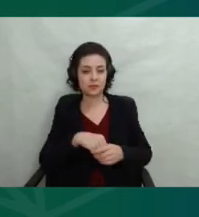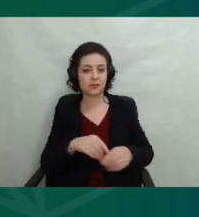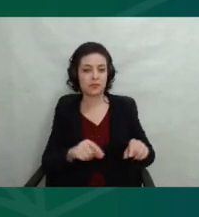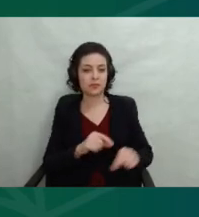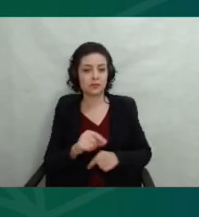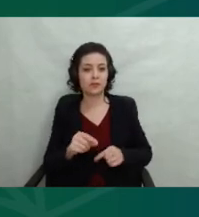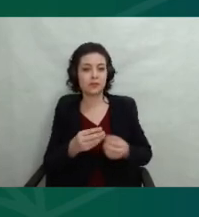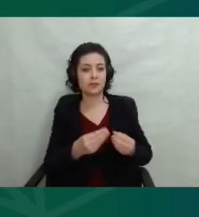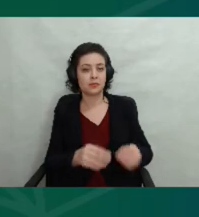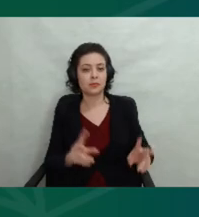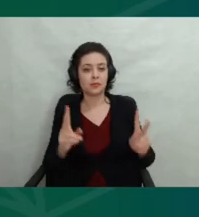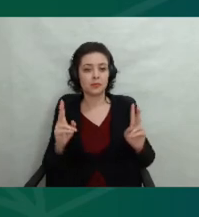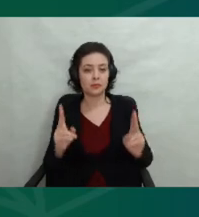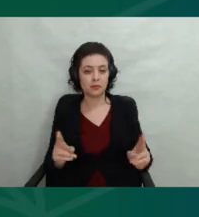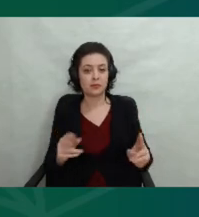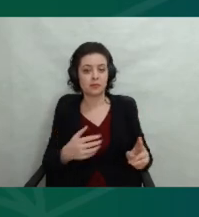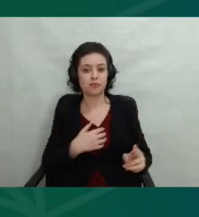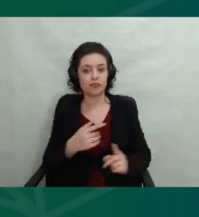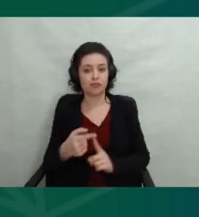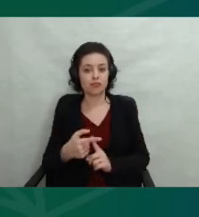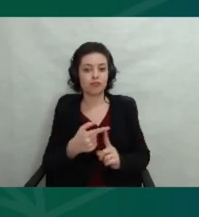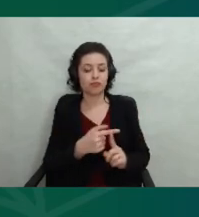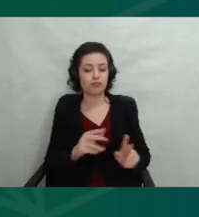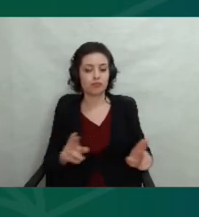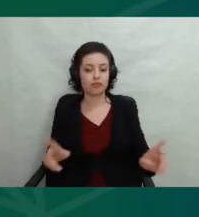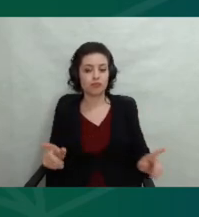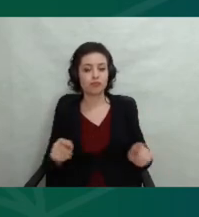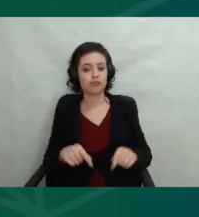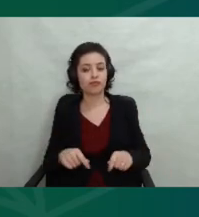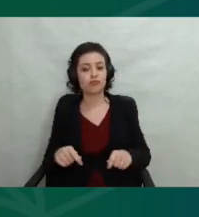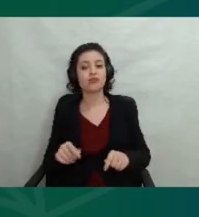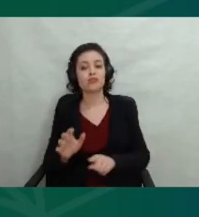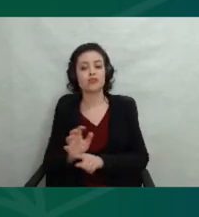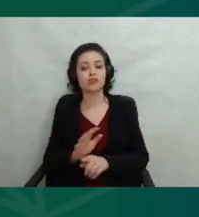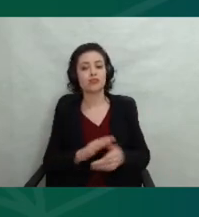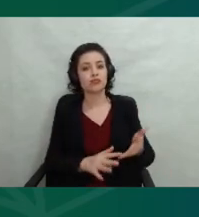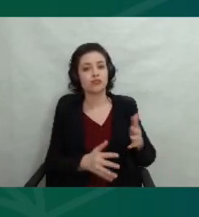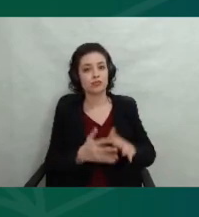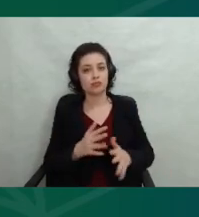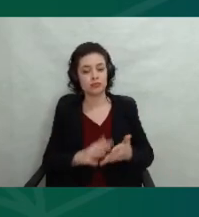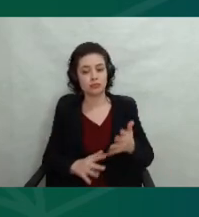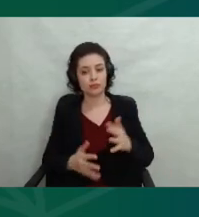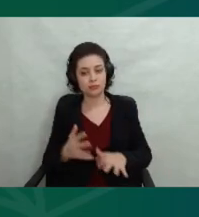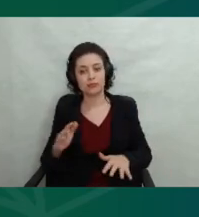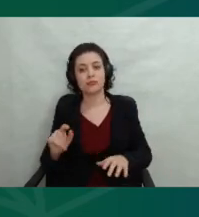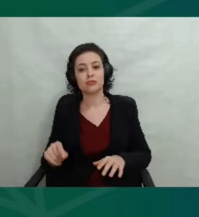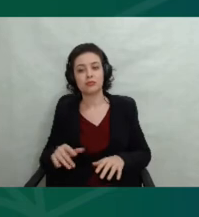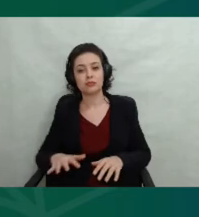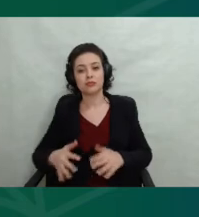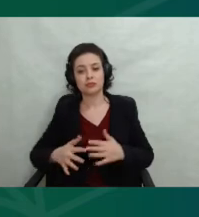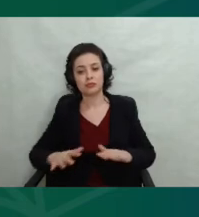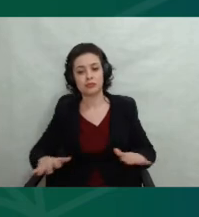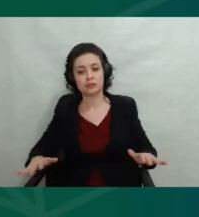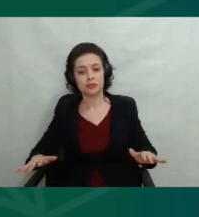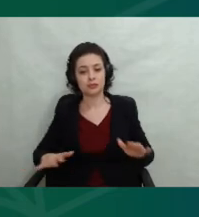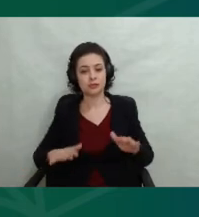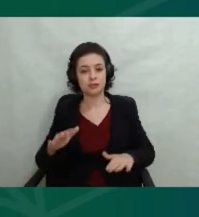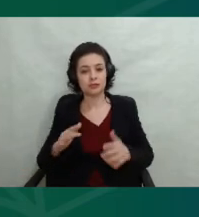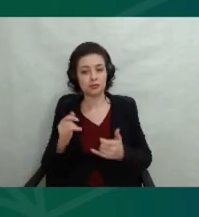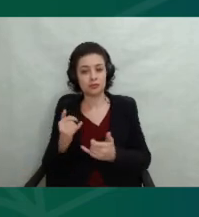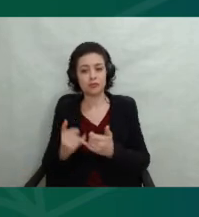muito diferentes, havia sim a possibilidade de efeitos, então, em organismos aquáticos e muitas vezes parecidos com